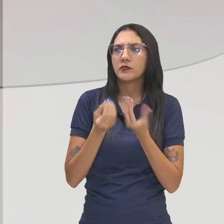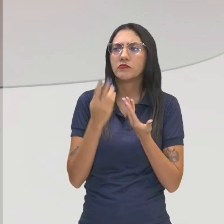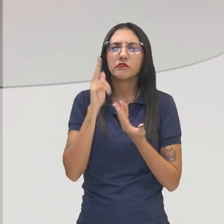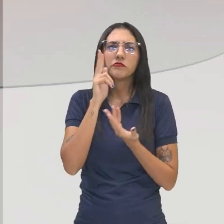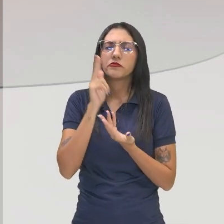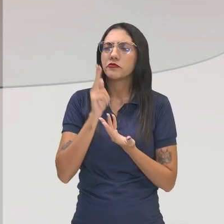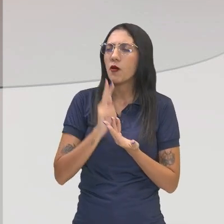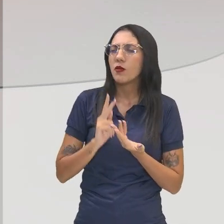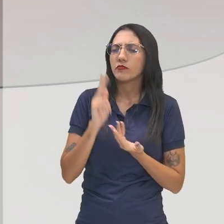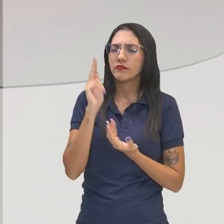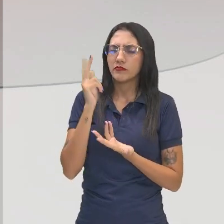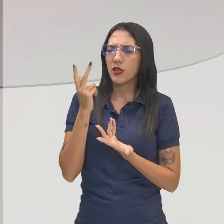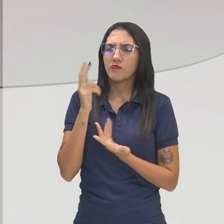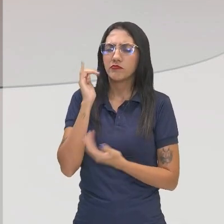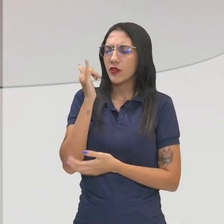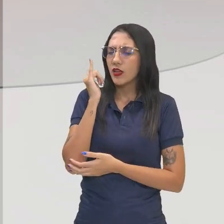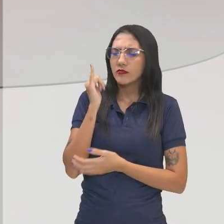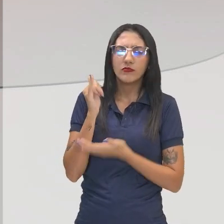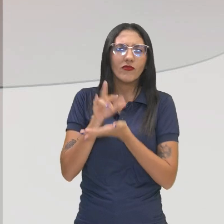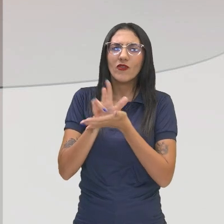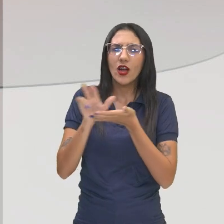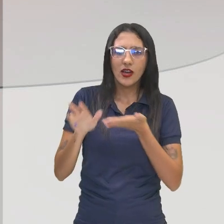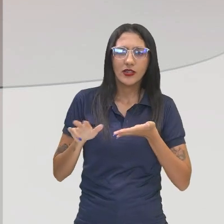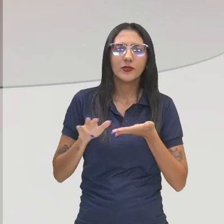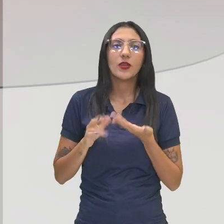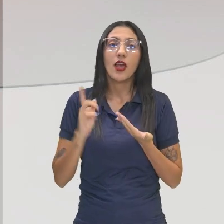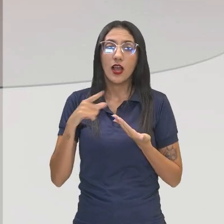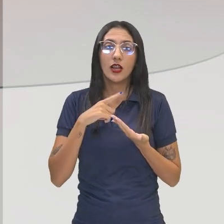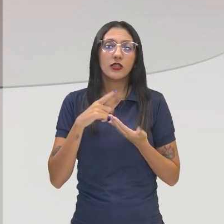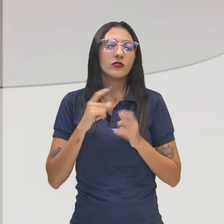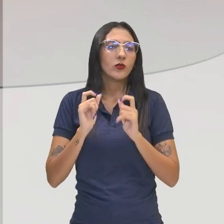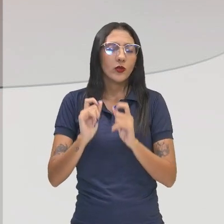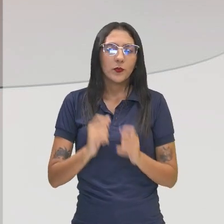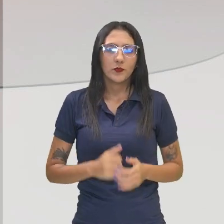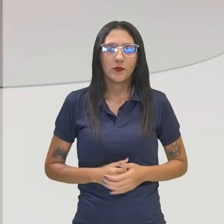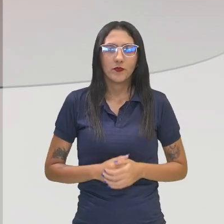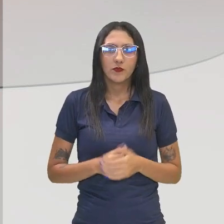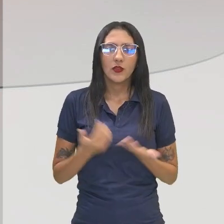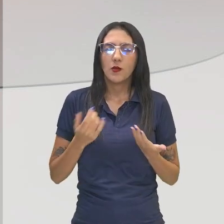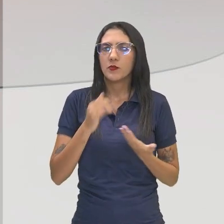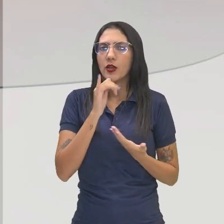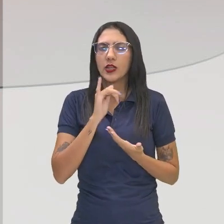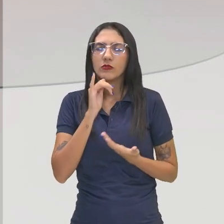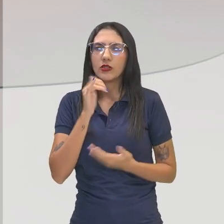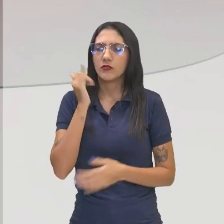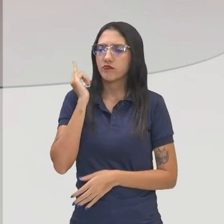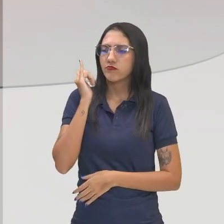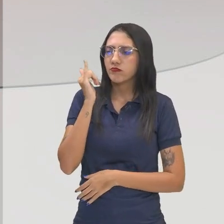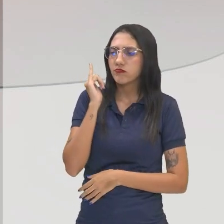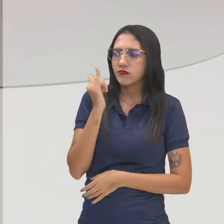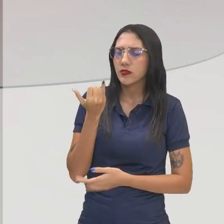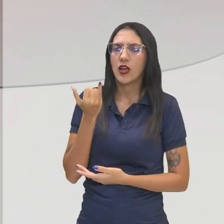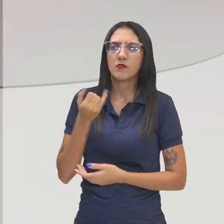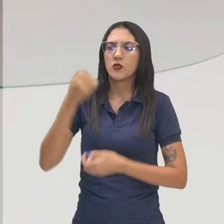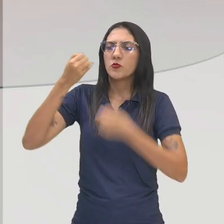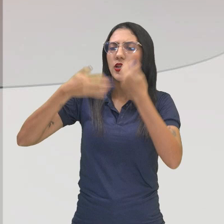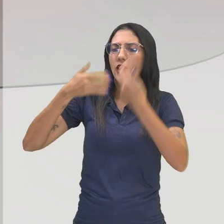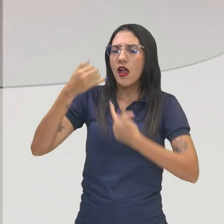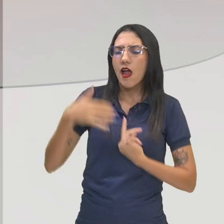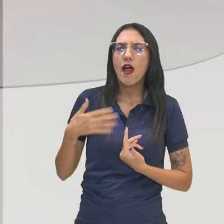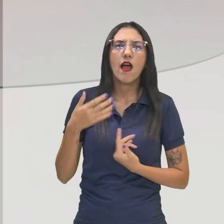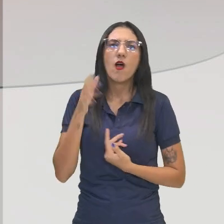história, ela tem como essência justamente o quê? A narração, o contar sobre o